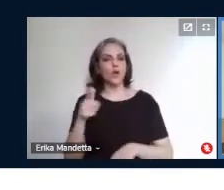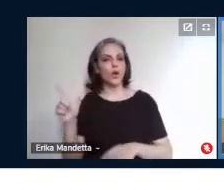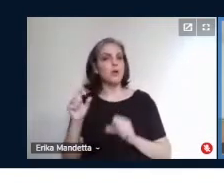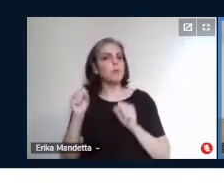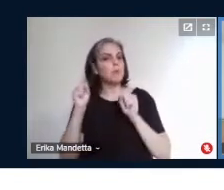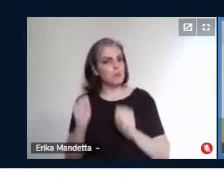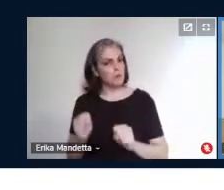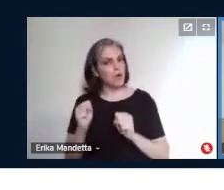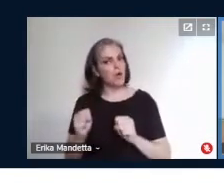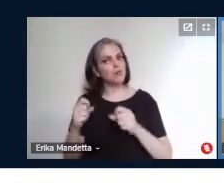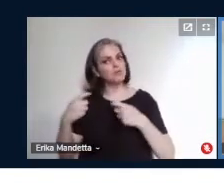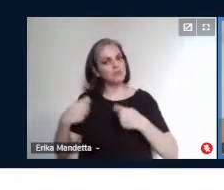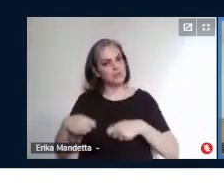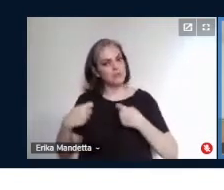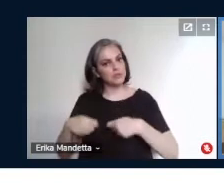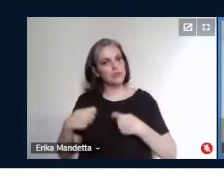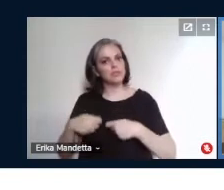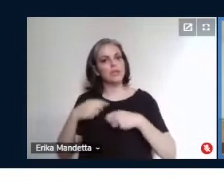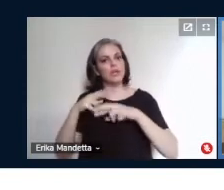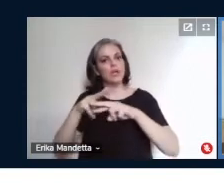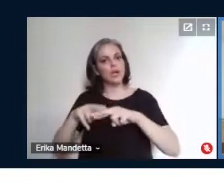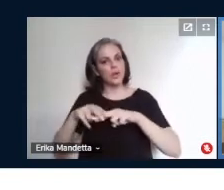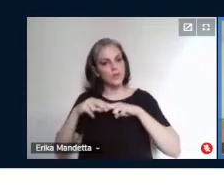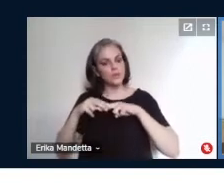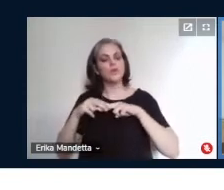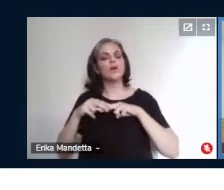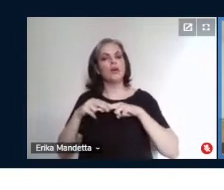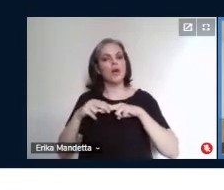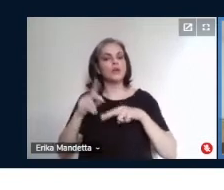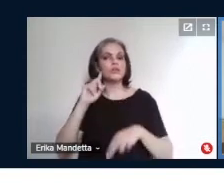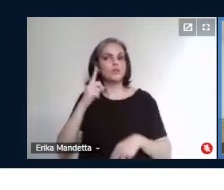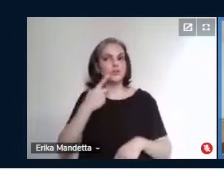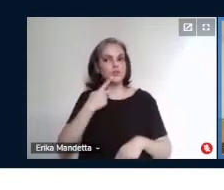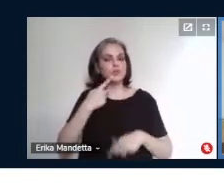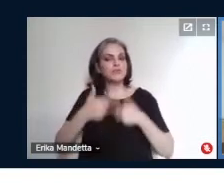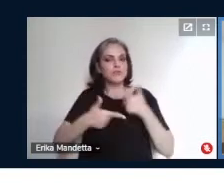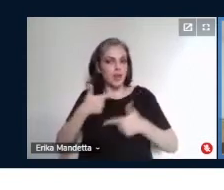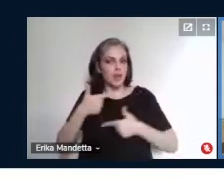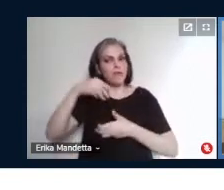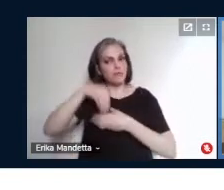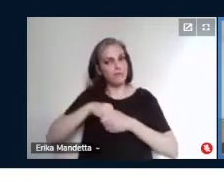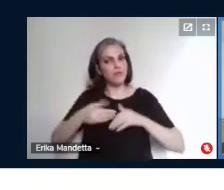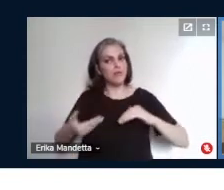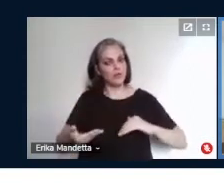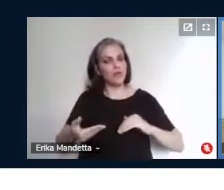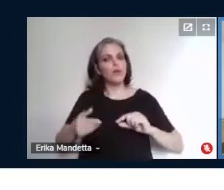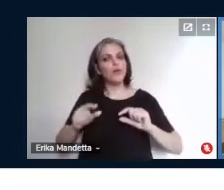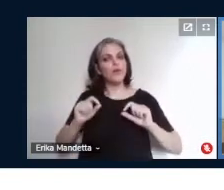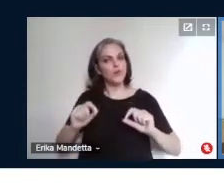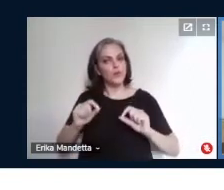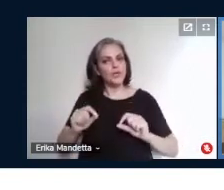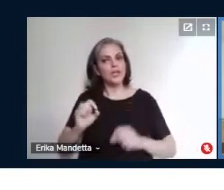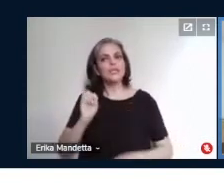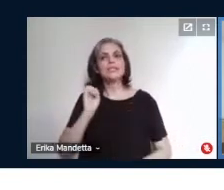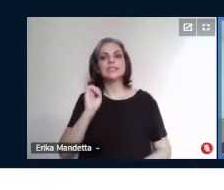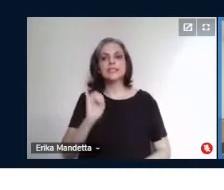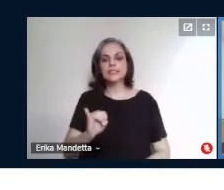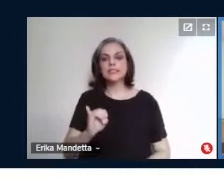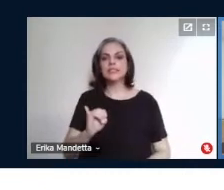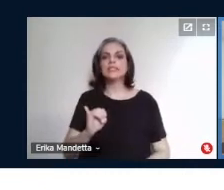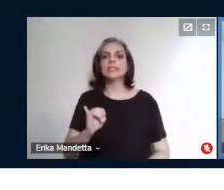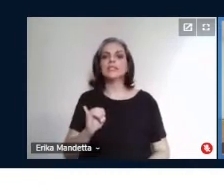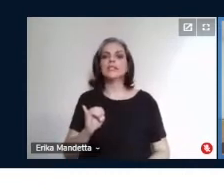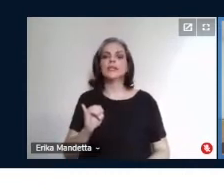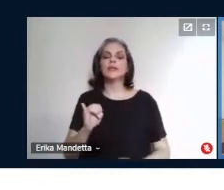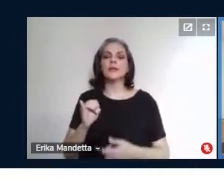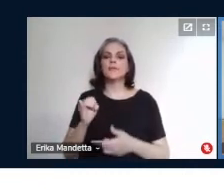vista a existência de colaboradores surdos, é nos processos administrativos disciplinares,